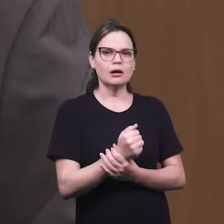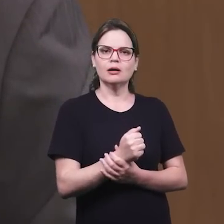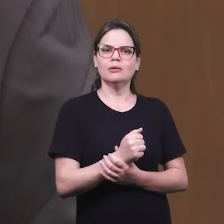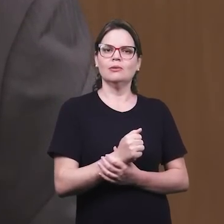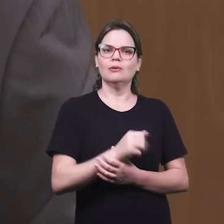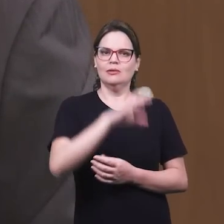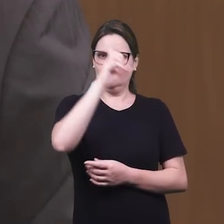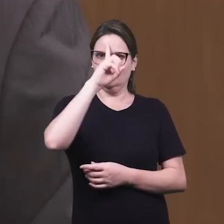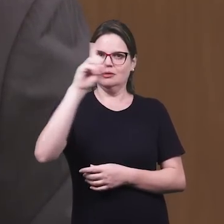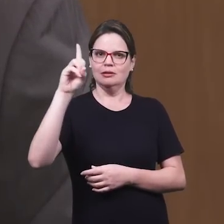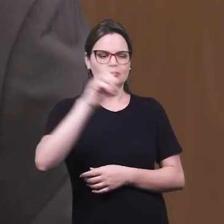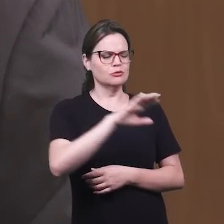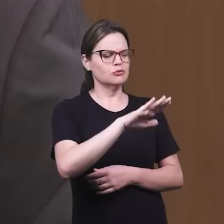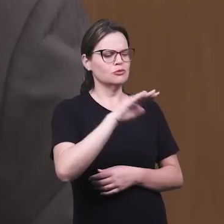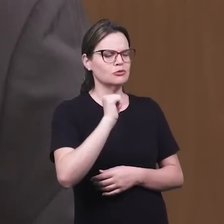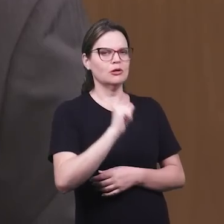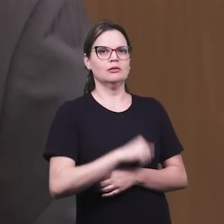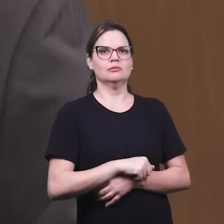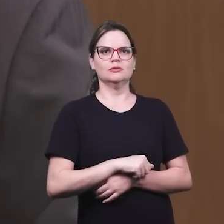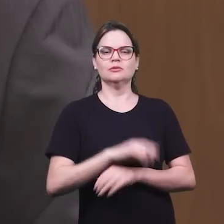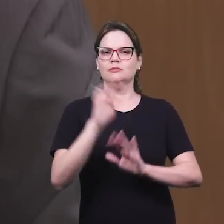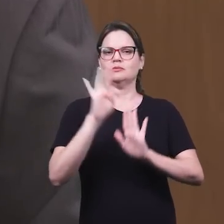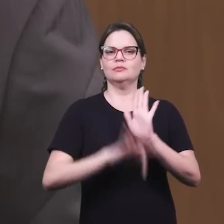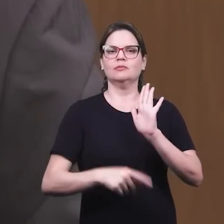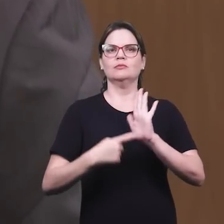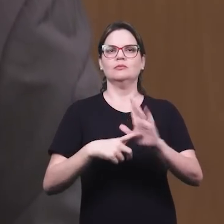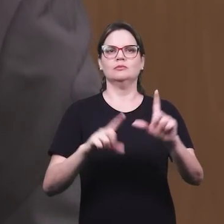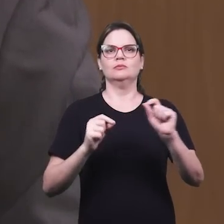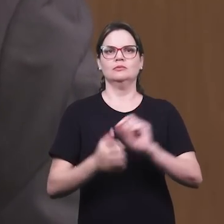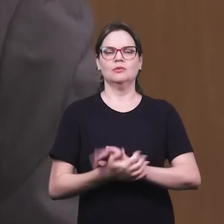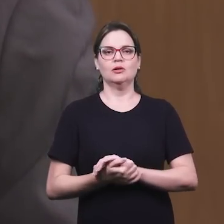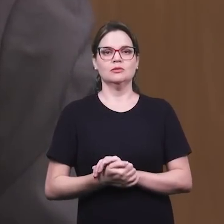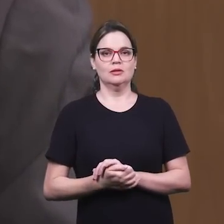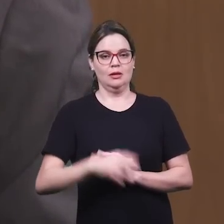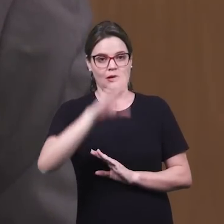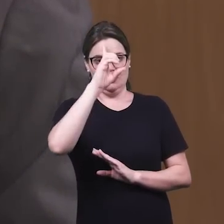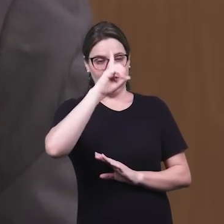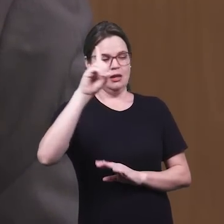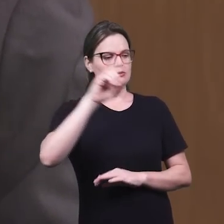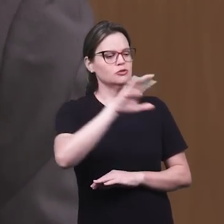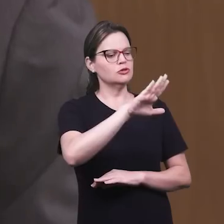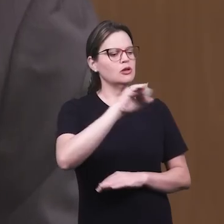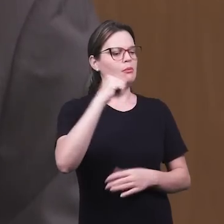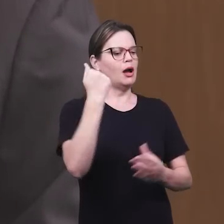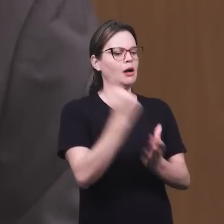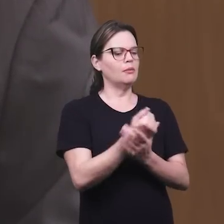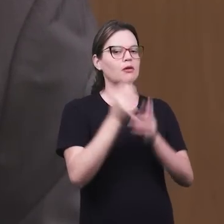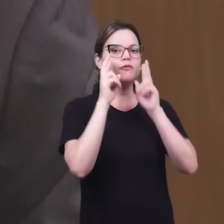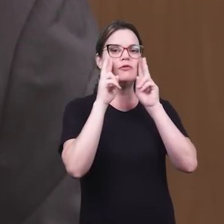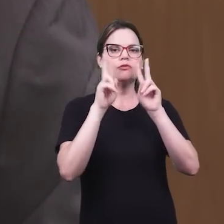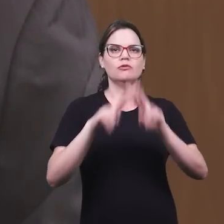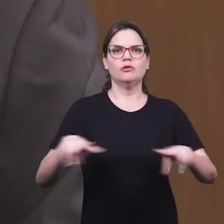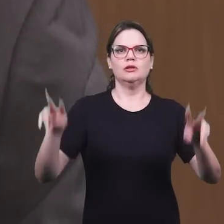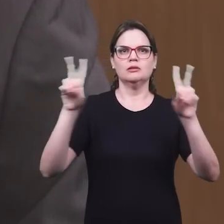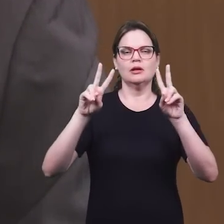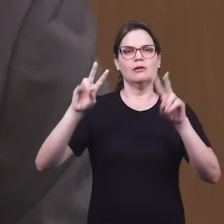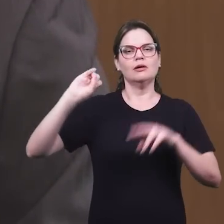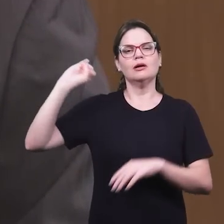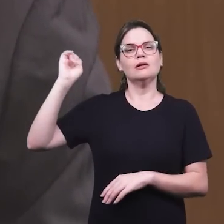Deus, a palavra do Senhor a Abraão em visão. Quando a revelação